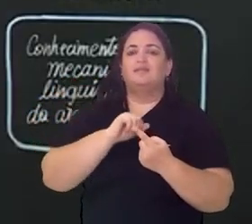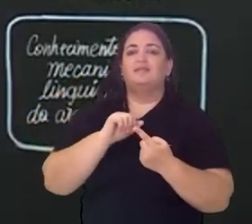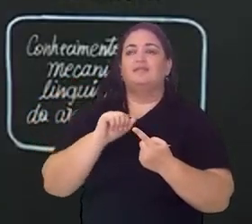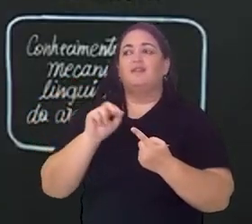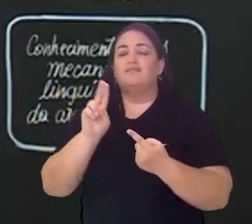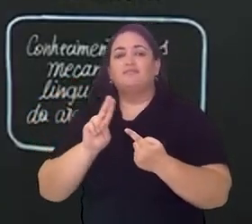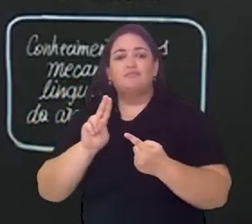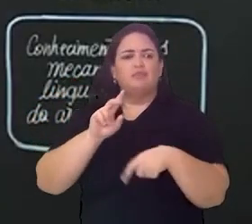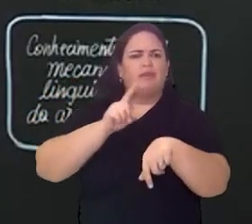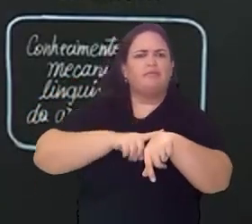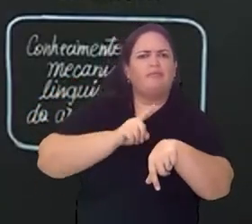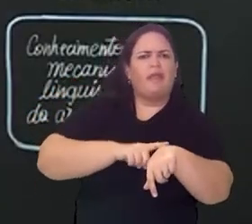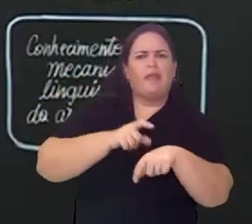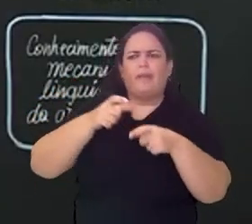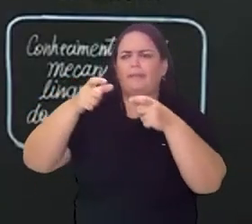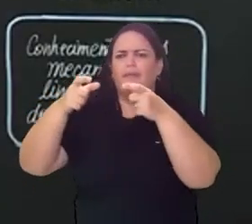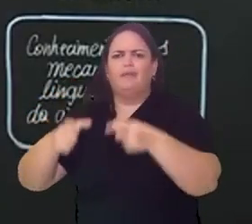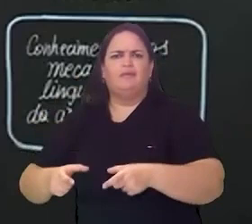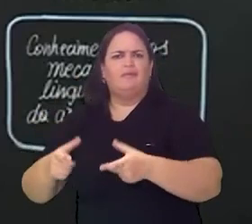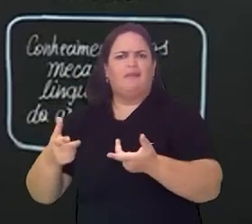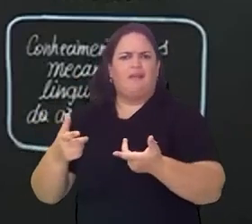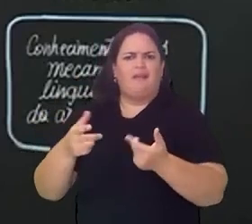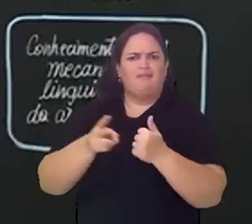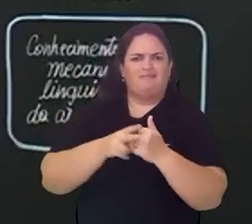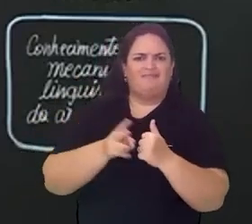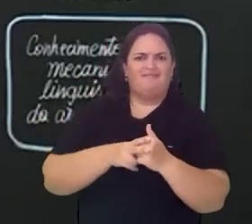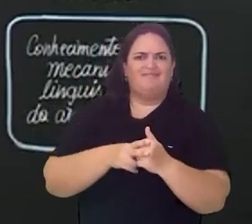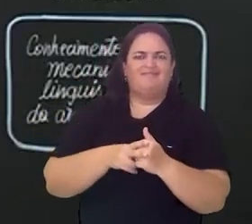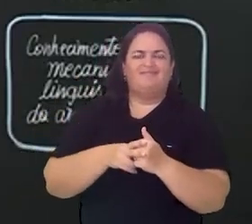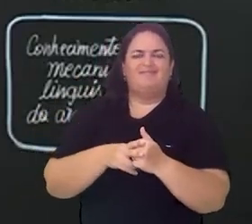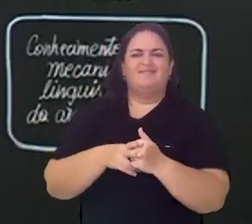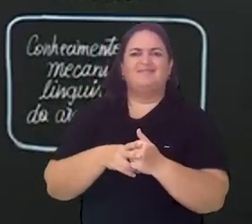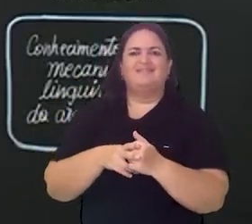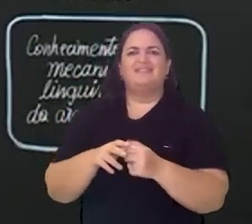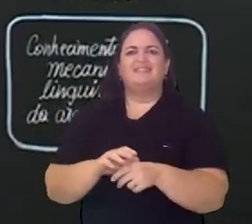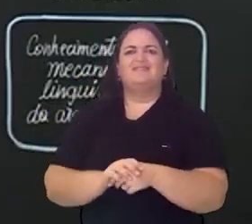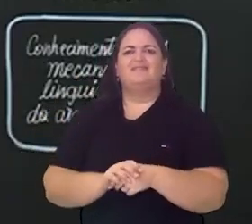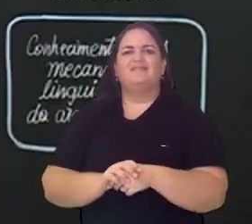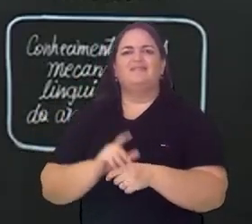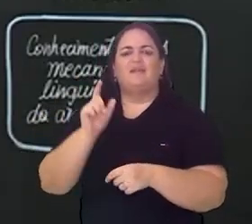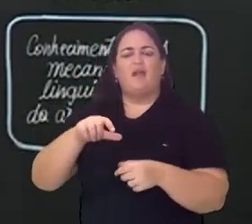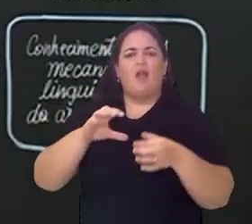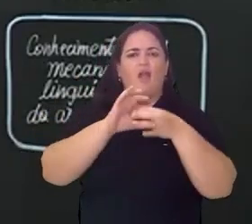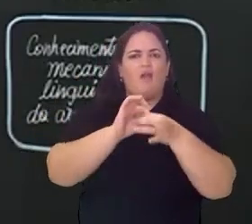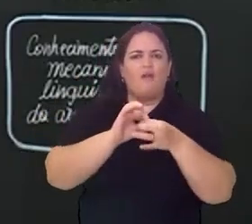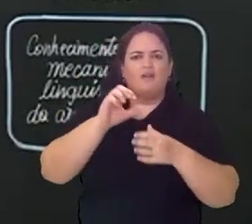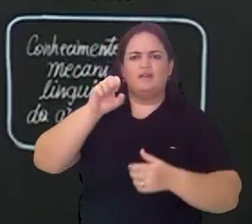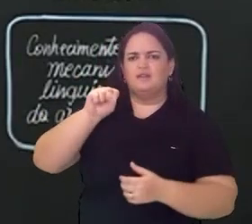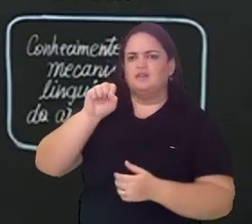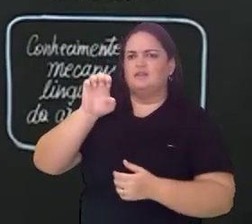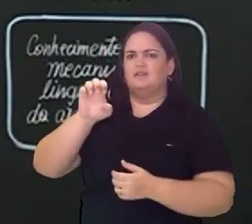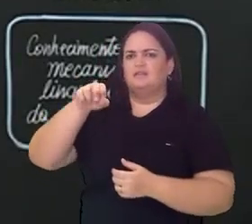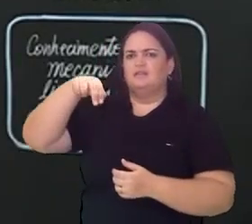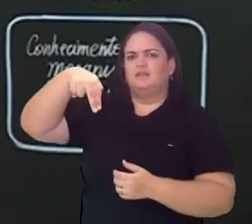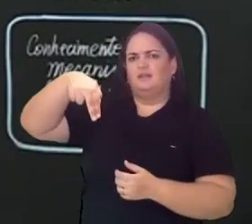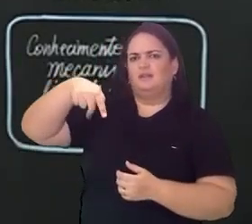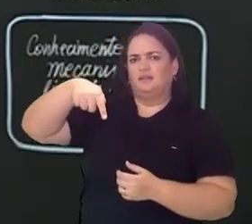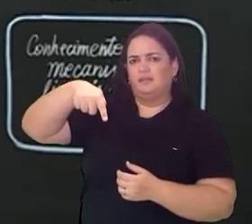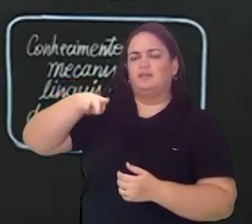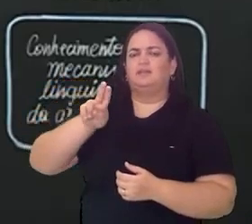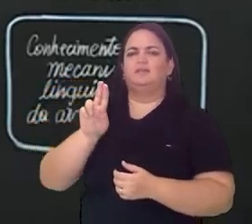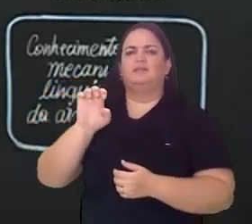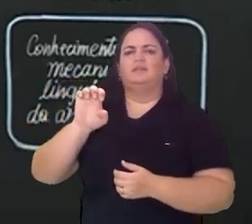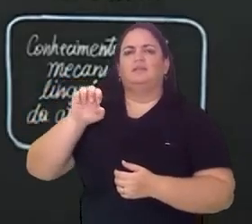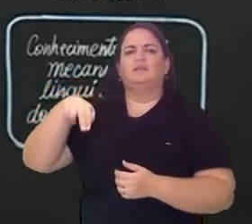meio de expressões de tempo, de lugar, por meio dos tempos verbais. Então eu chamo essa coesão de coesão sequencial. Existe